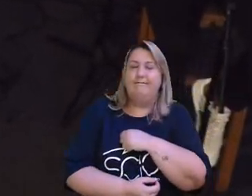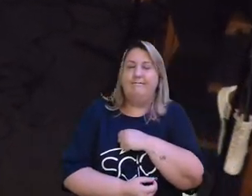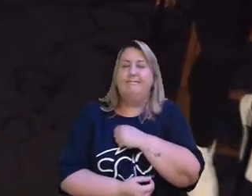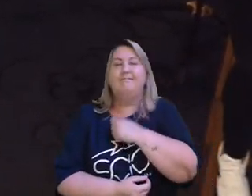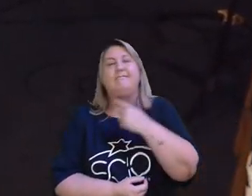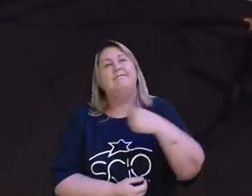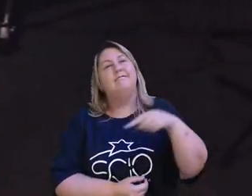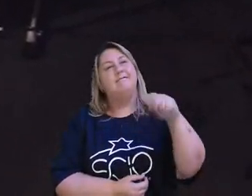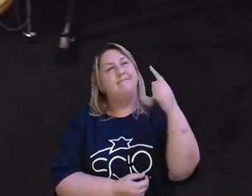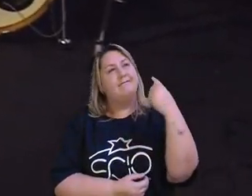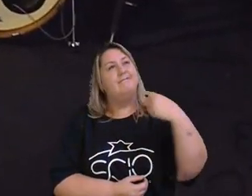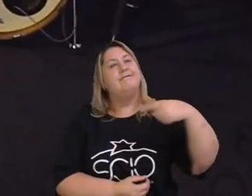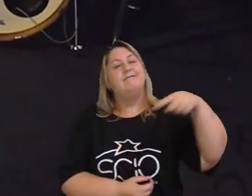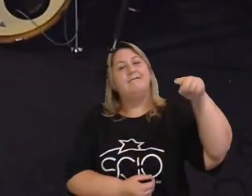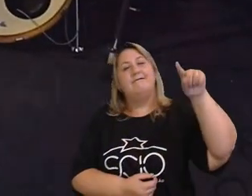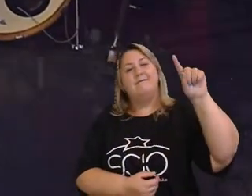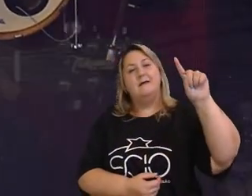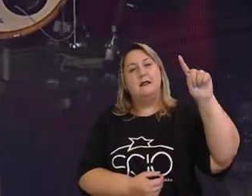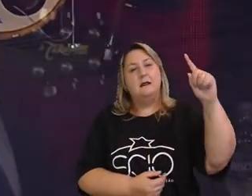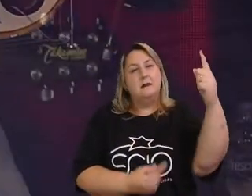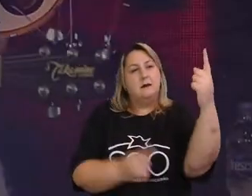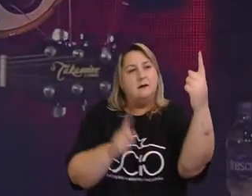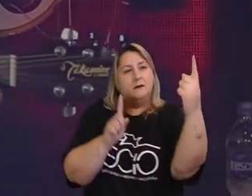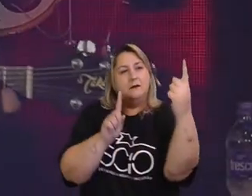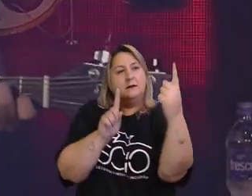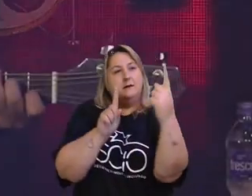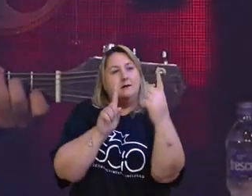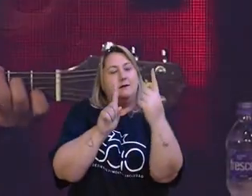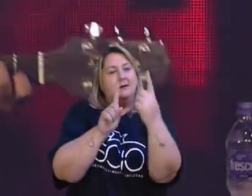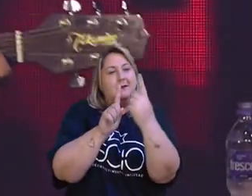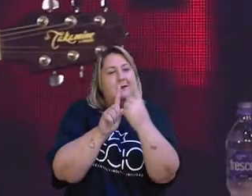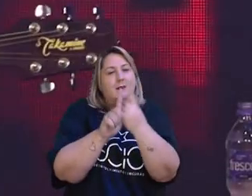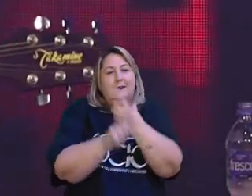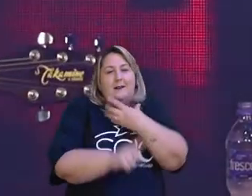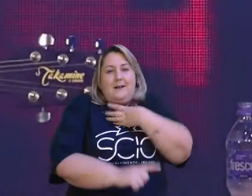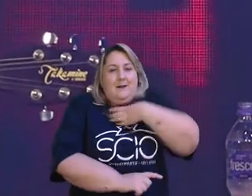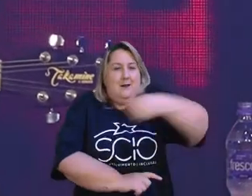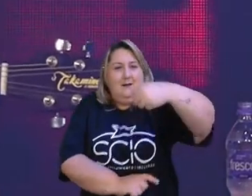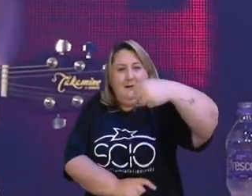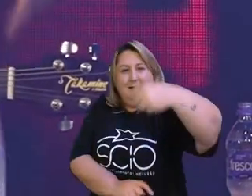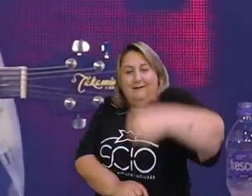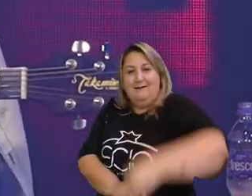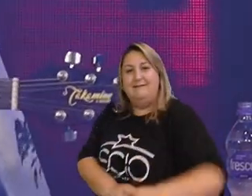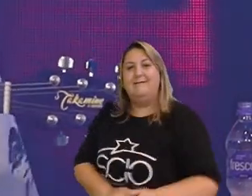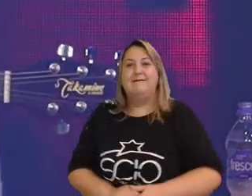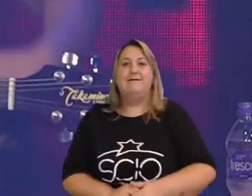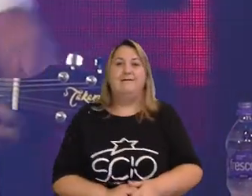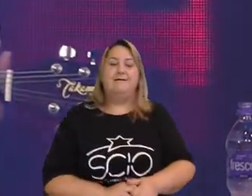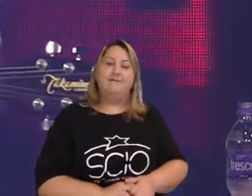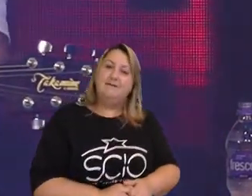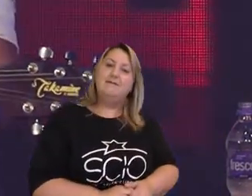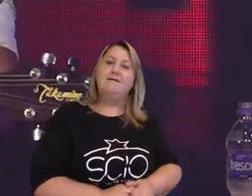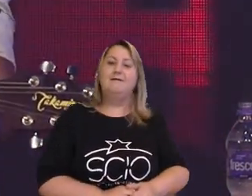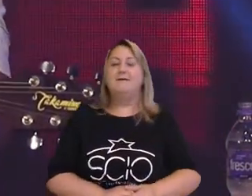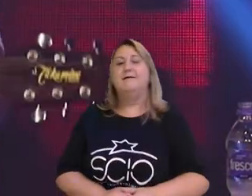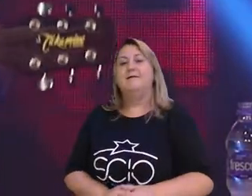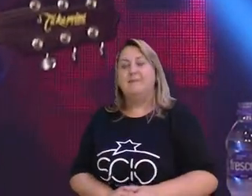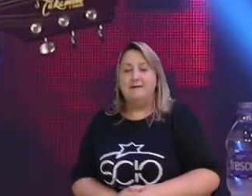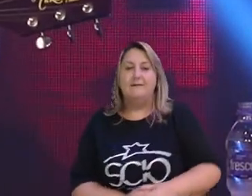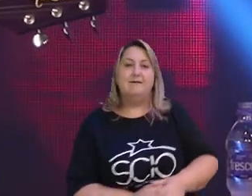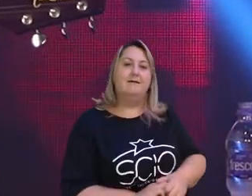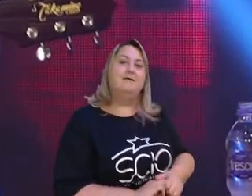saudade vai, vai, vai, saudade vem, vem, vem te buscar.